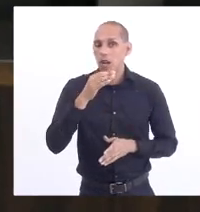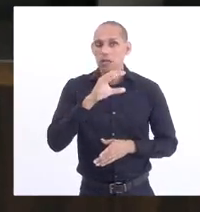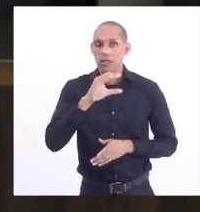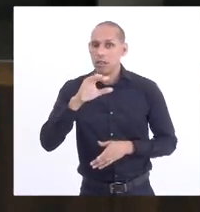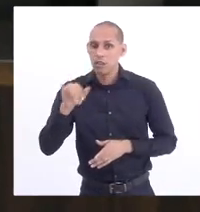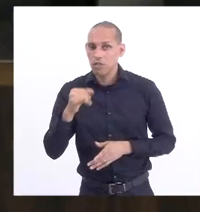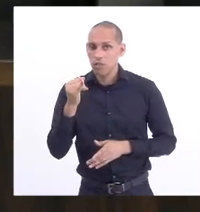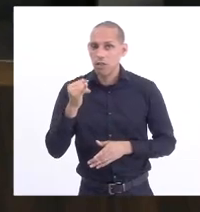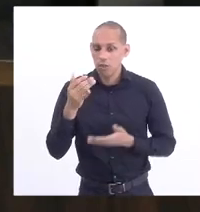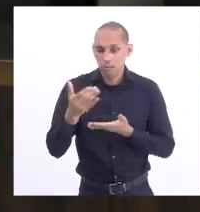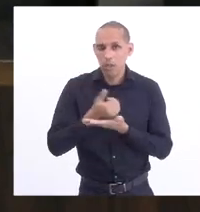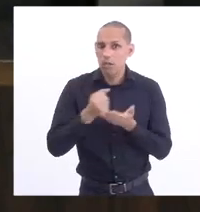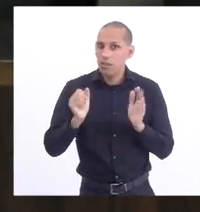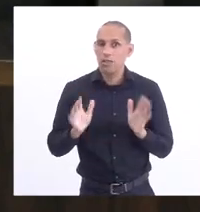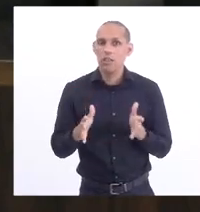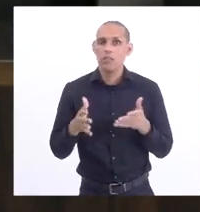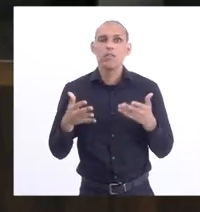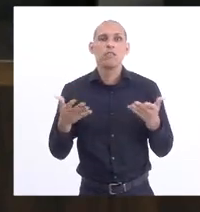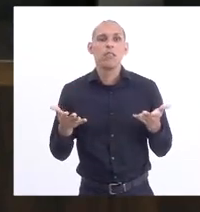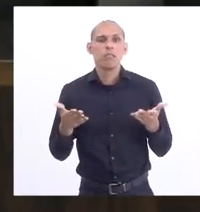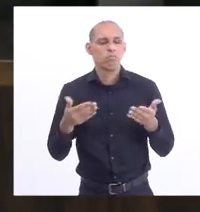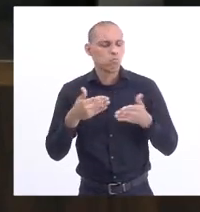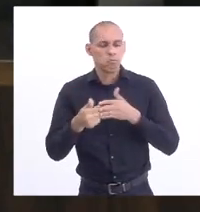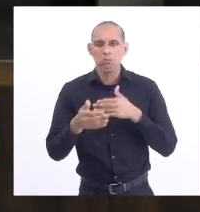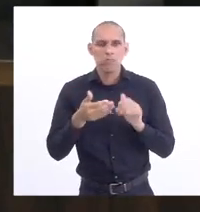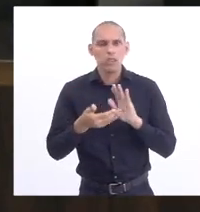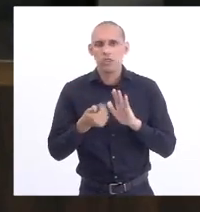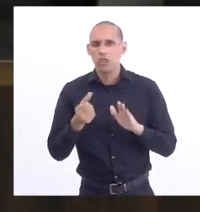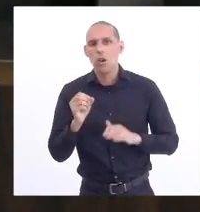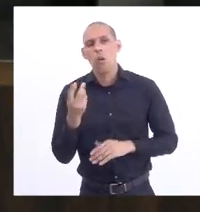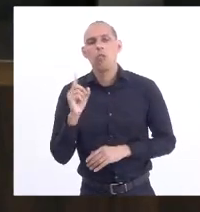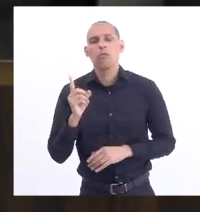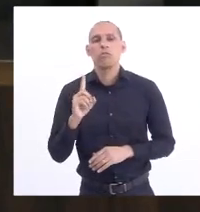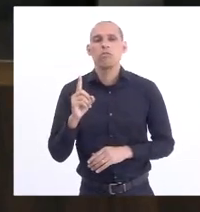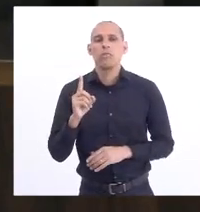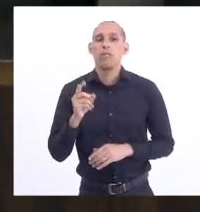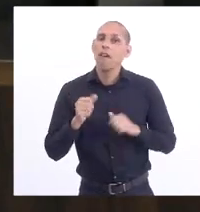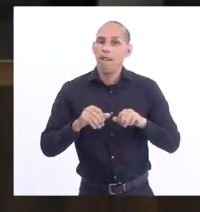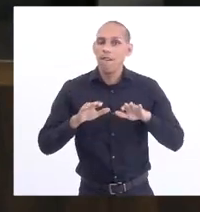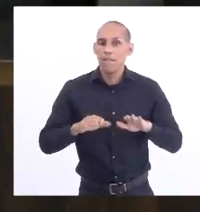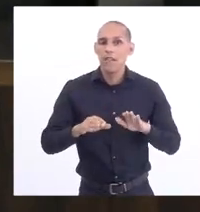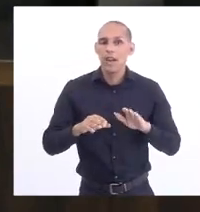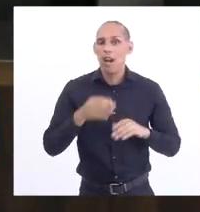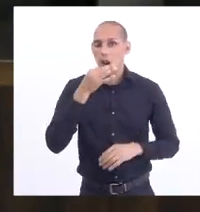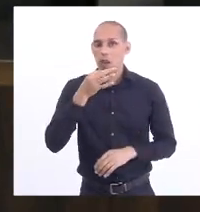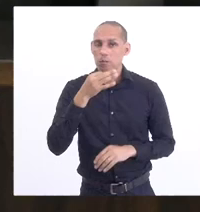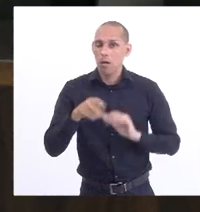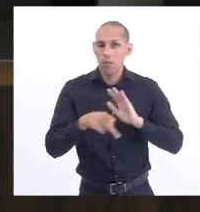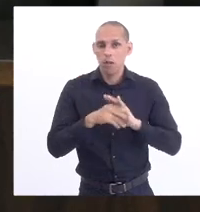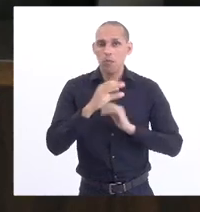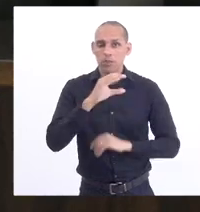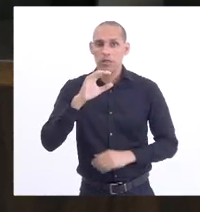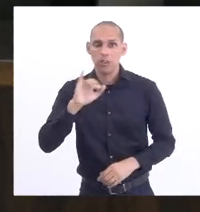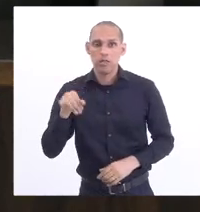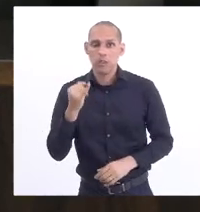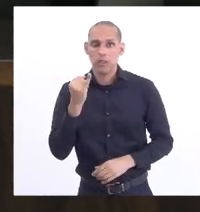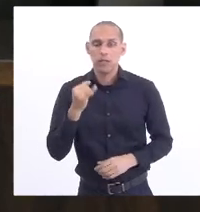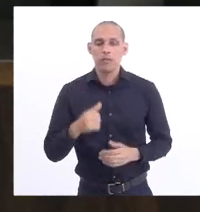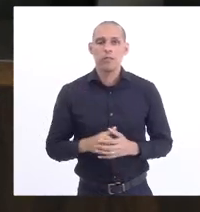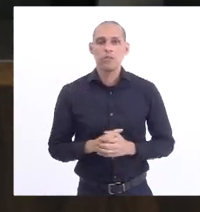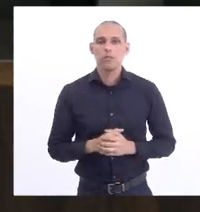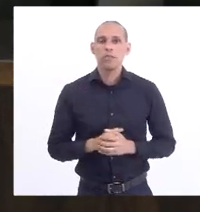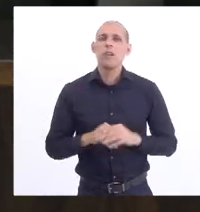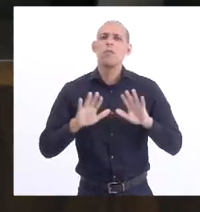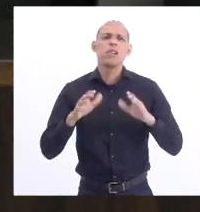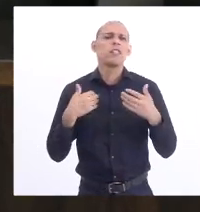Justiça já foi colhido. Então, independente de retirar ou não, vai prevalecer o parecer da Comissão de Constituição e Justiça. Mas